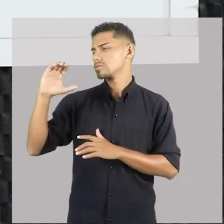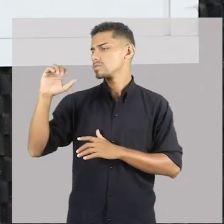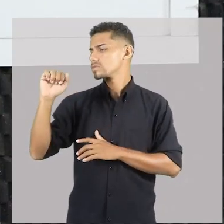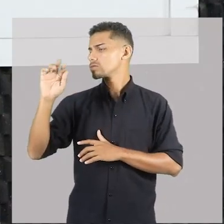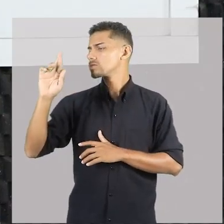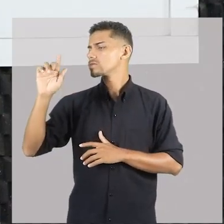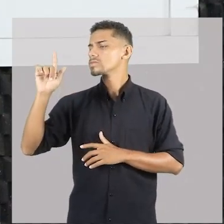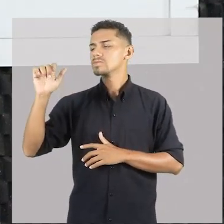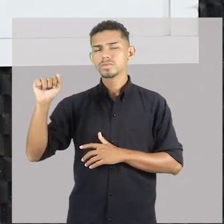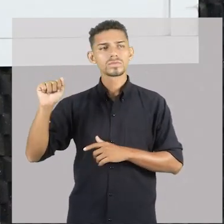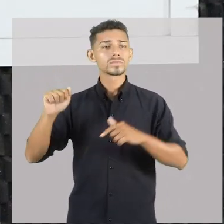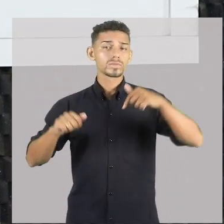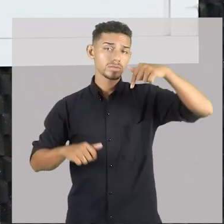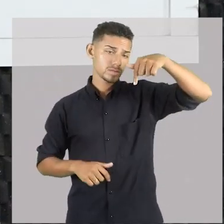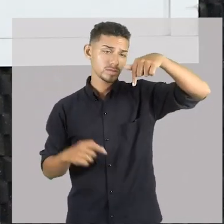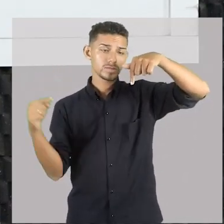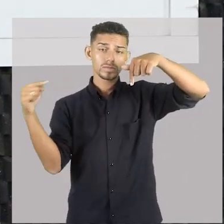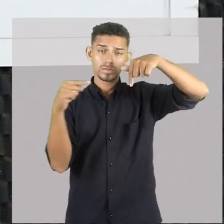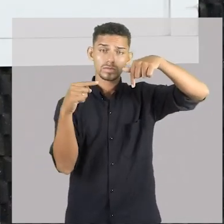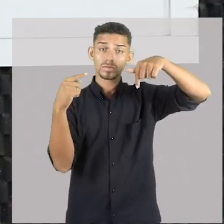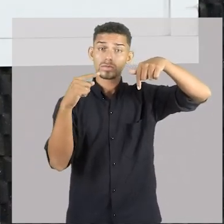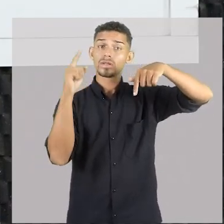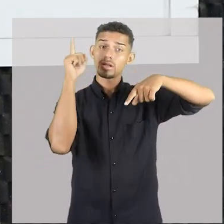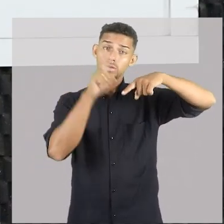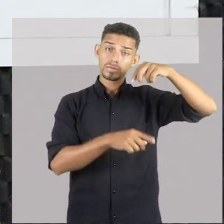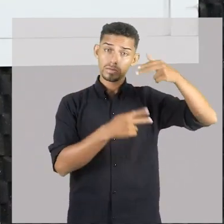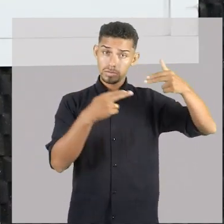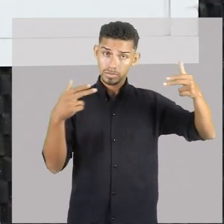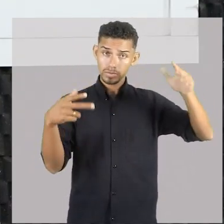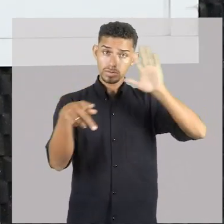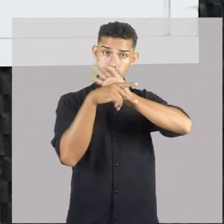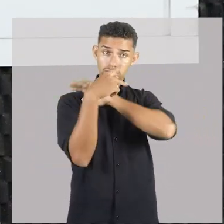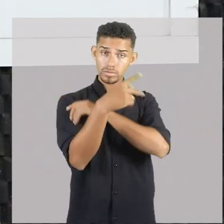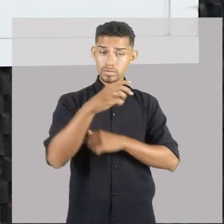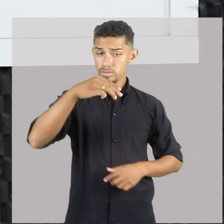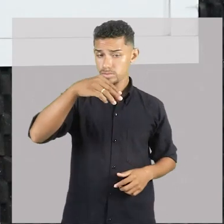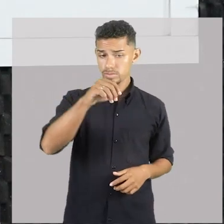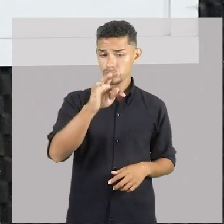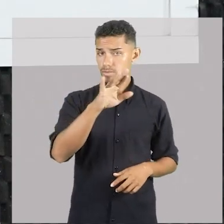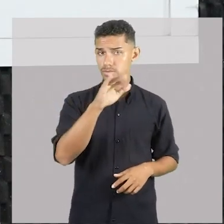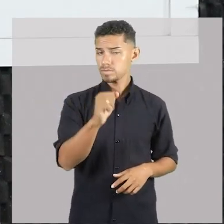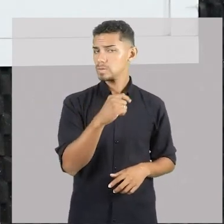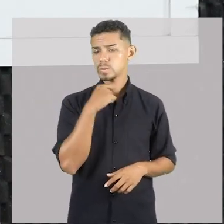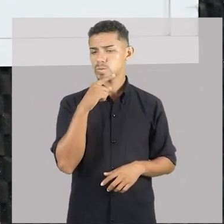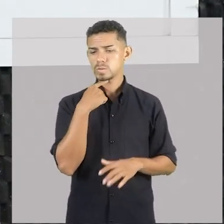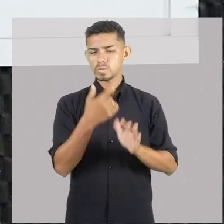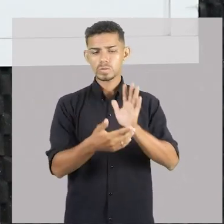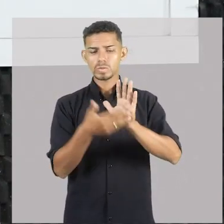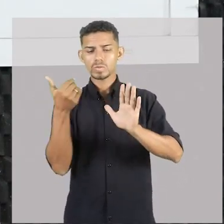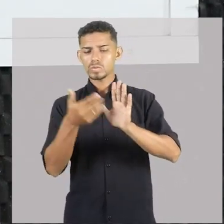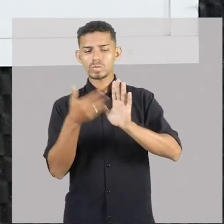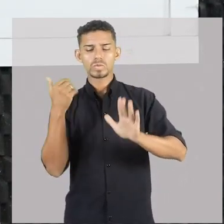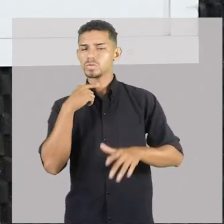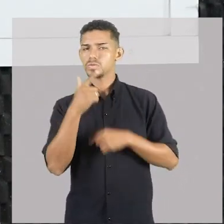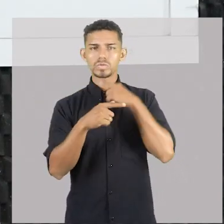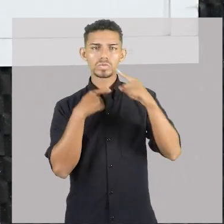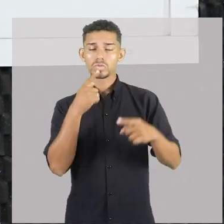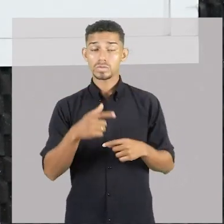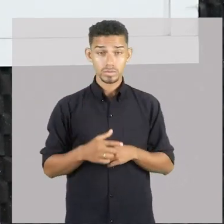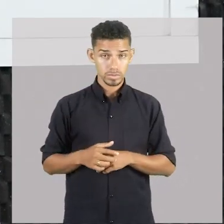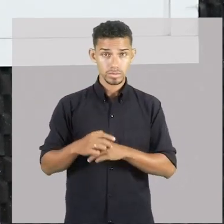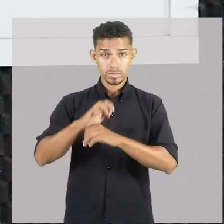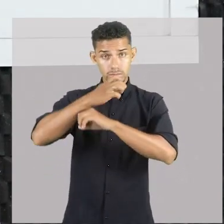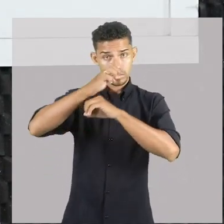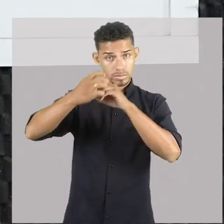elétrica? Carga é uma propriedade da matéria. É algo que não dá para tirar. Cada